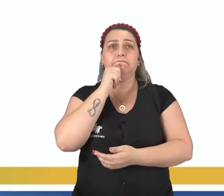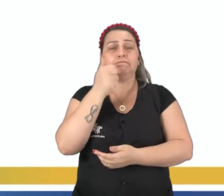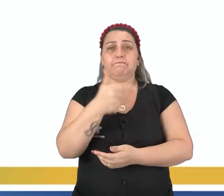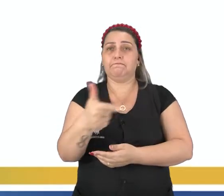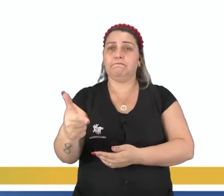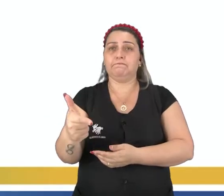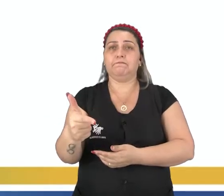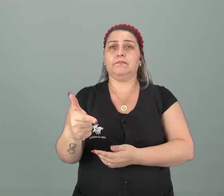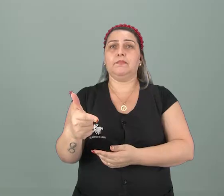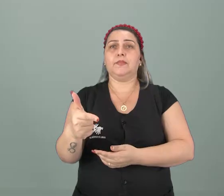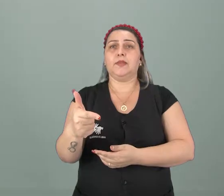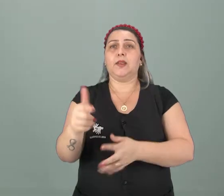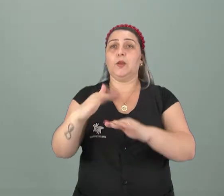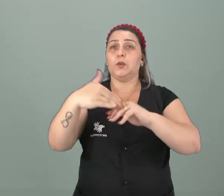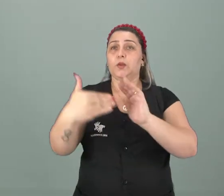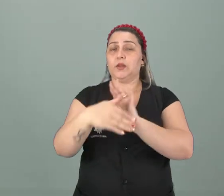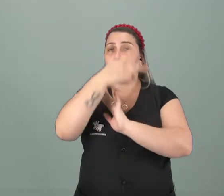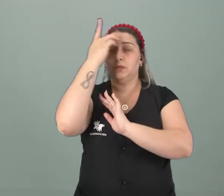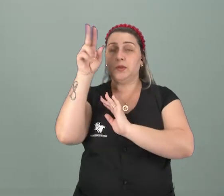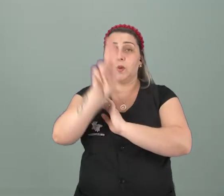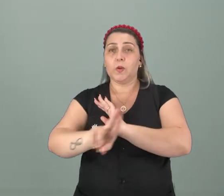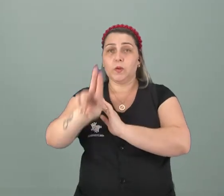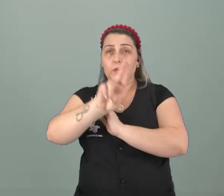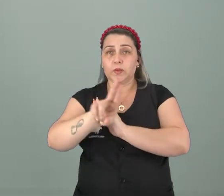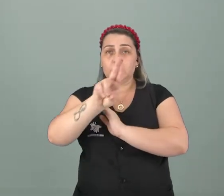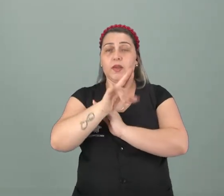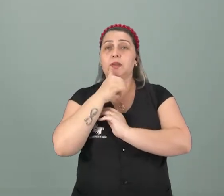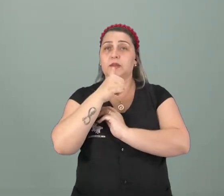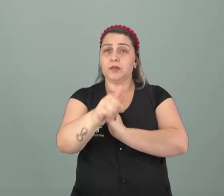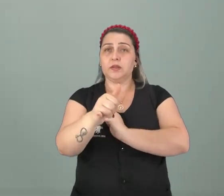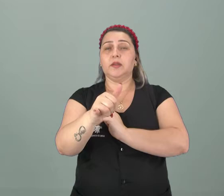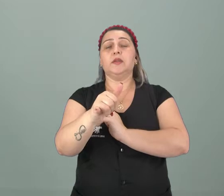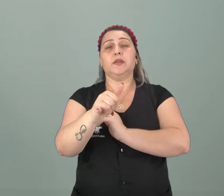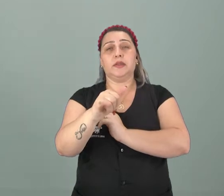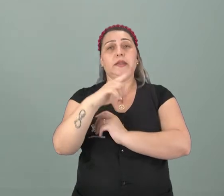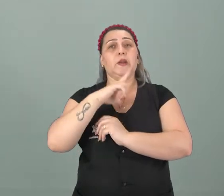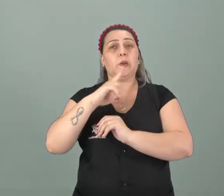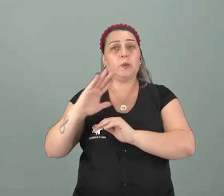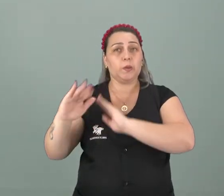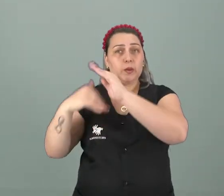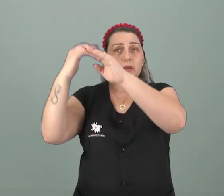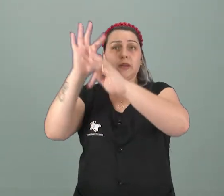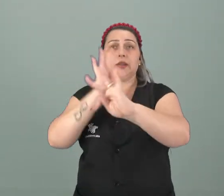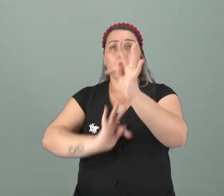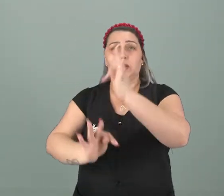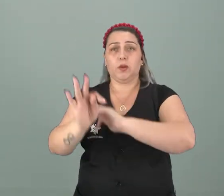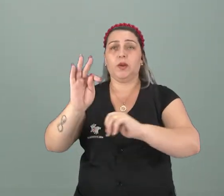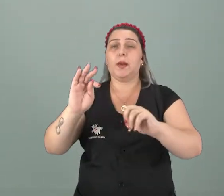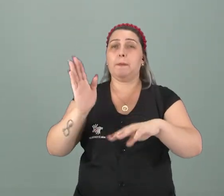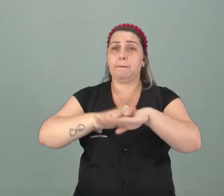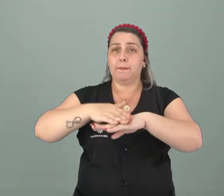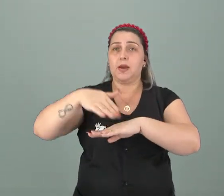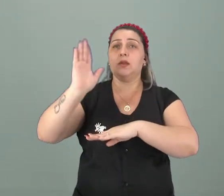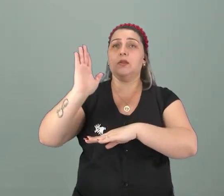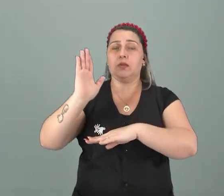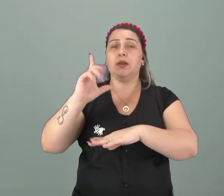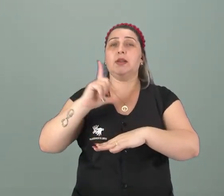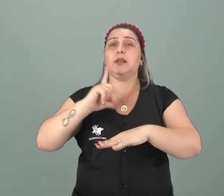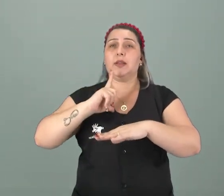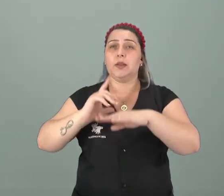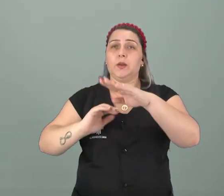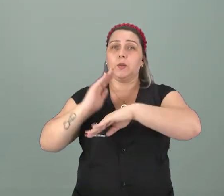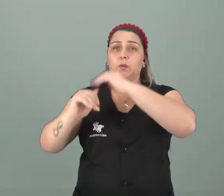viável para todo mundo, né? Então, requer um desenvolvimento tecnológico muito grande, né, requer